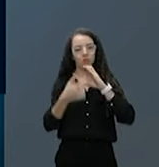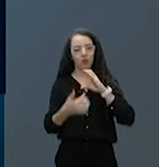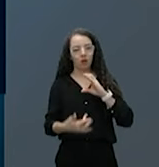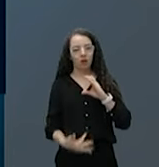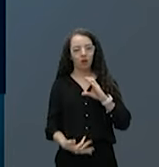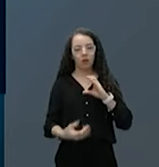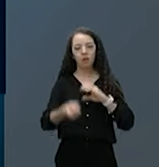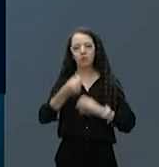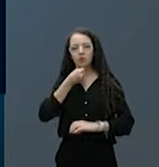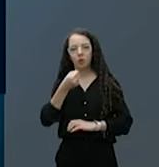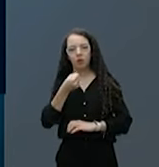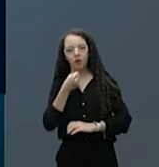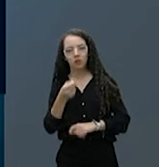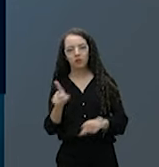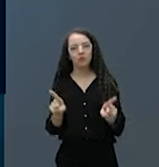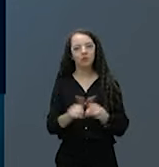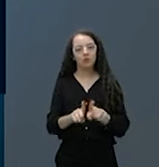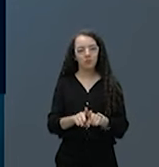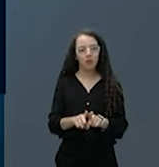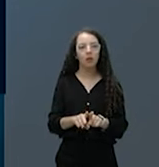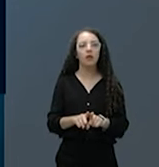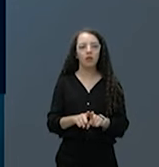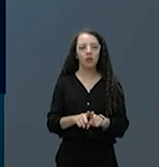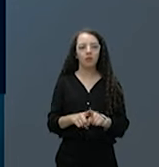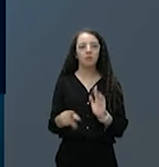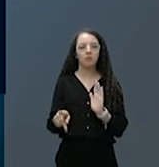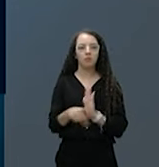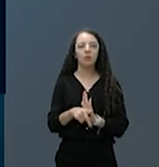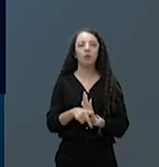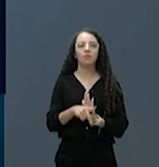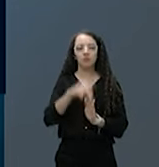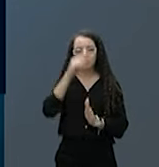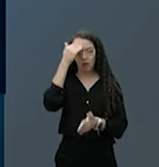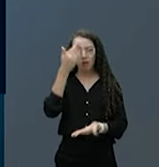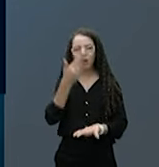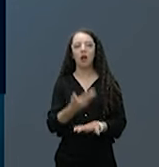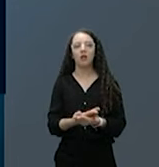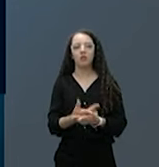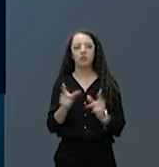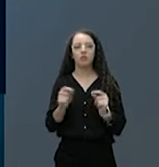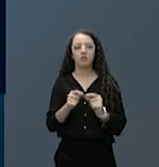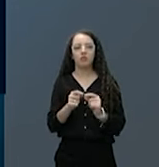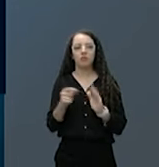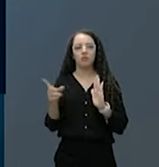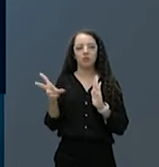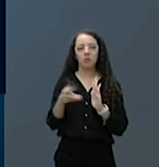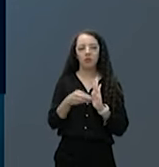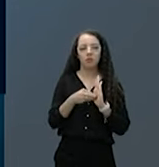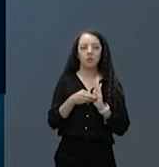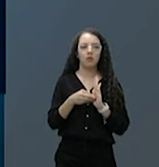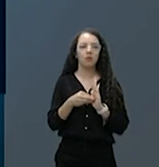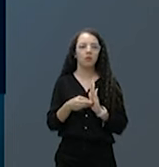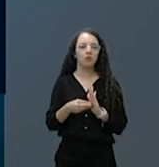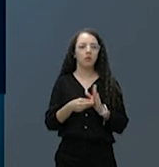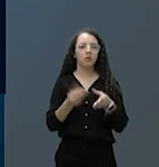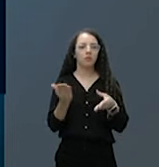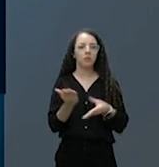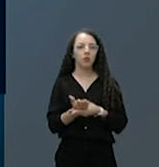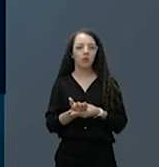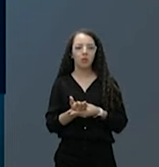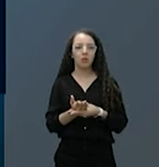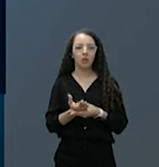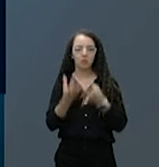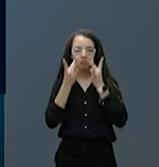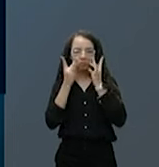também, que ele é, com certeza fez uma ementa que observa